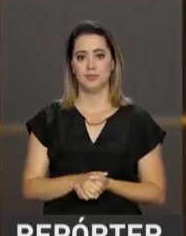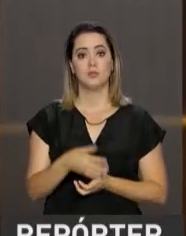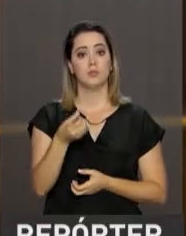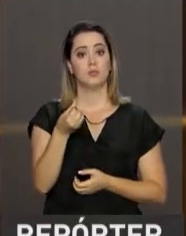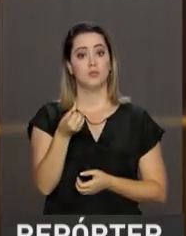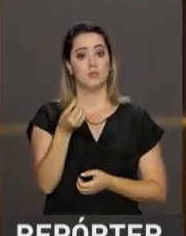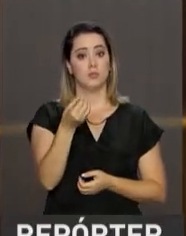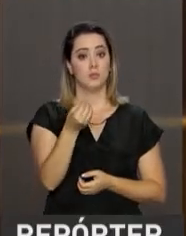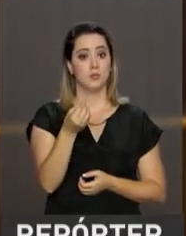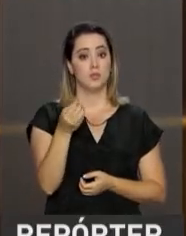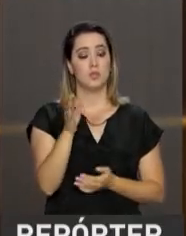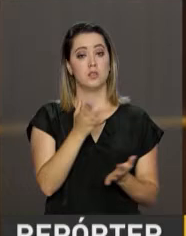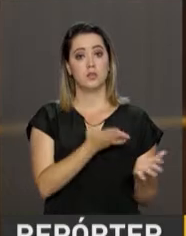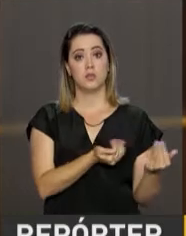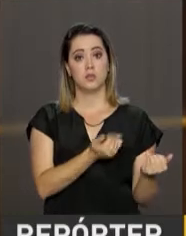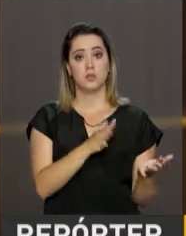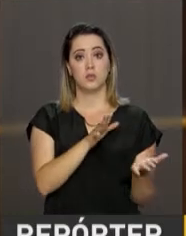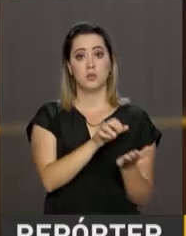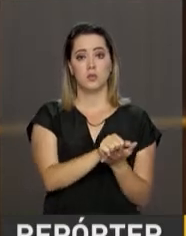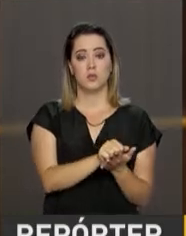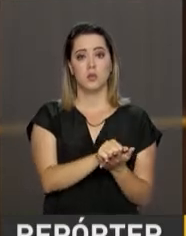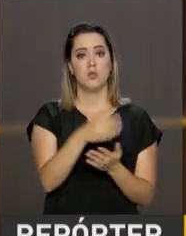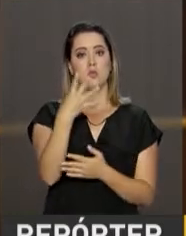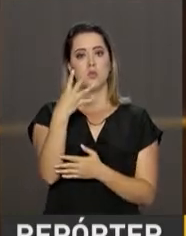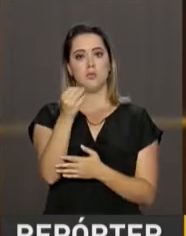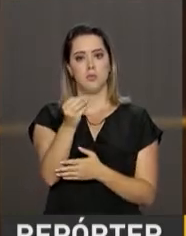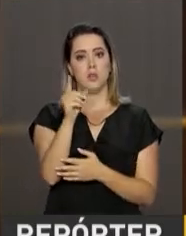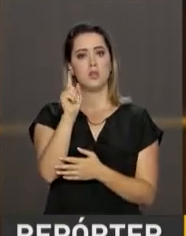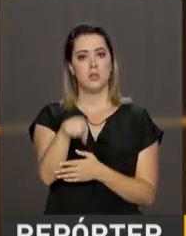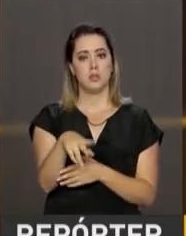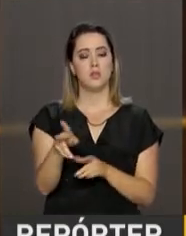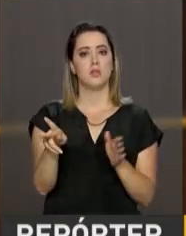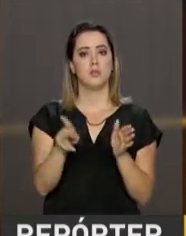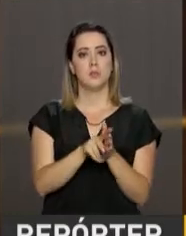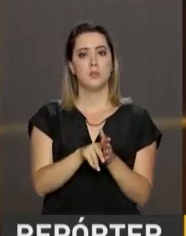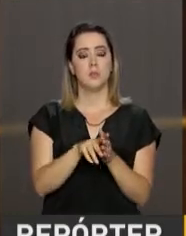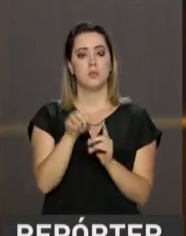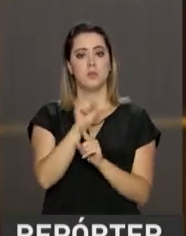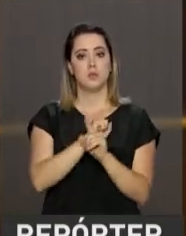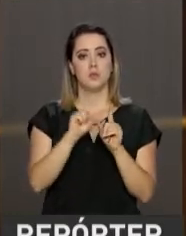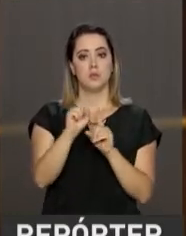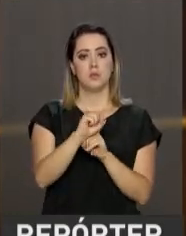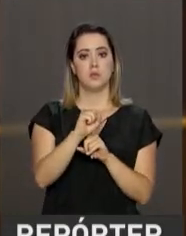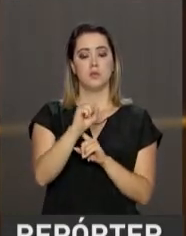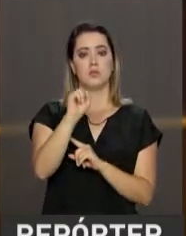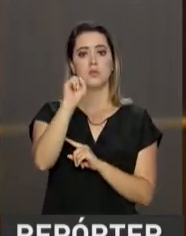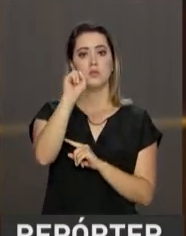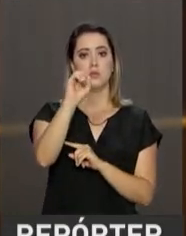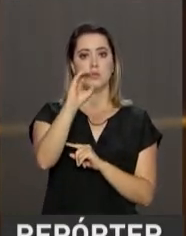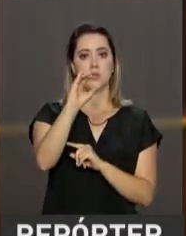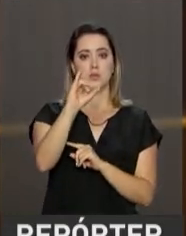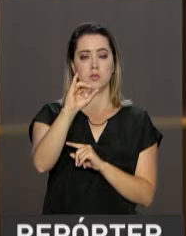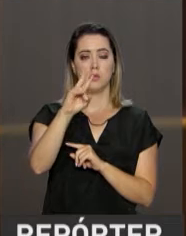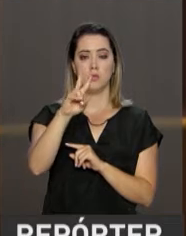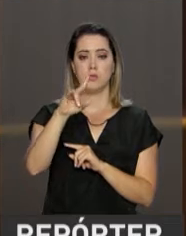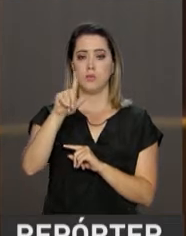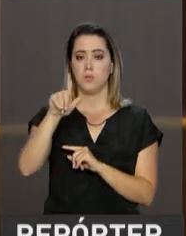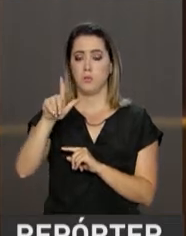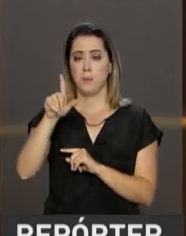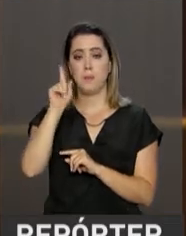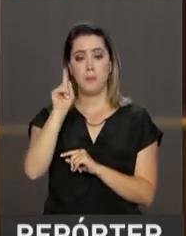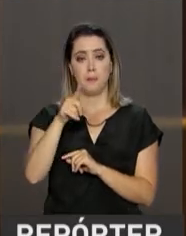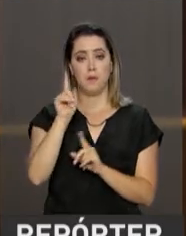60 jovens que tomaram posse 40 são representantes da sociedade civil um dos desafios do concelho e ajudar o